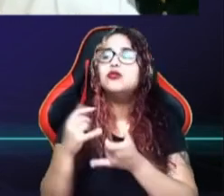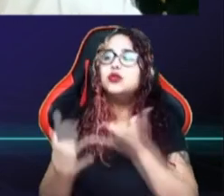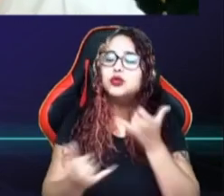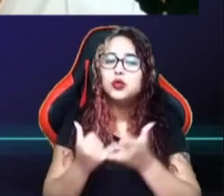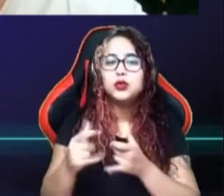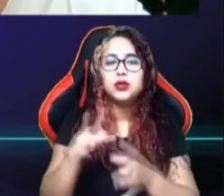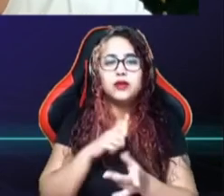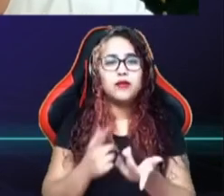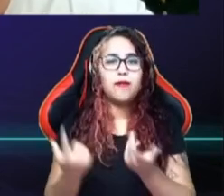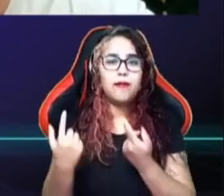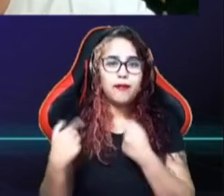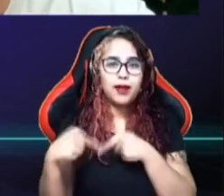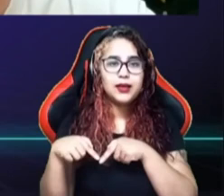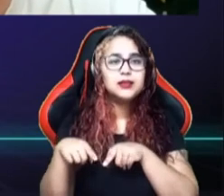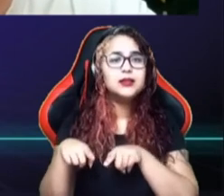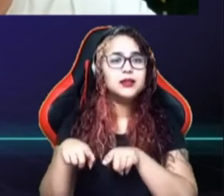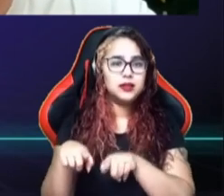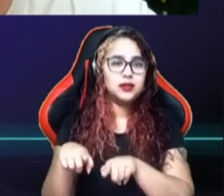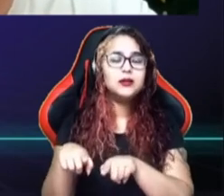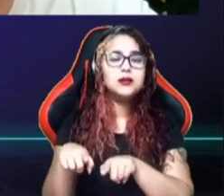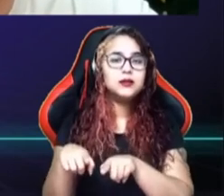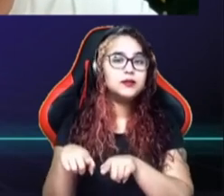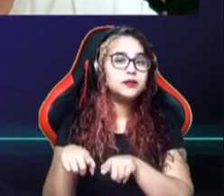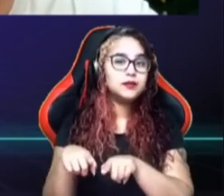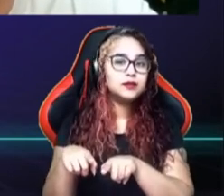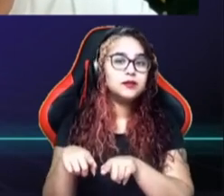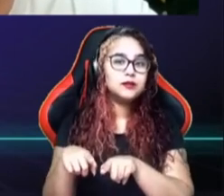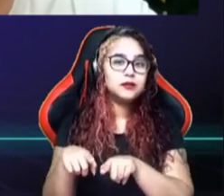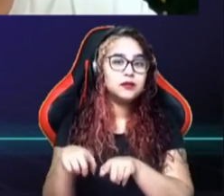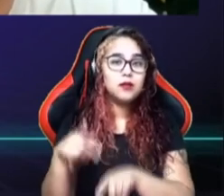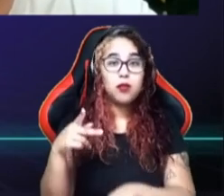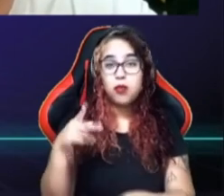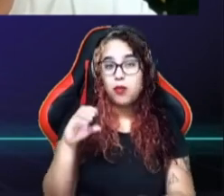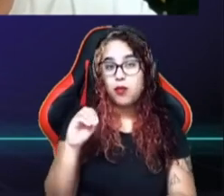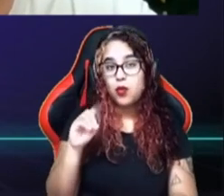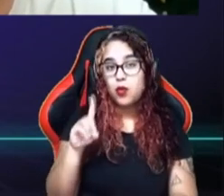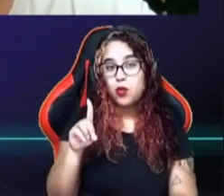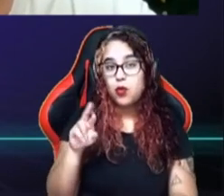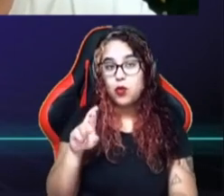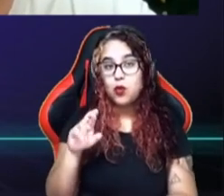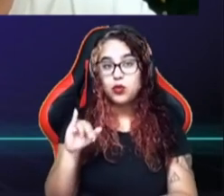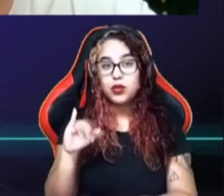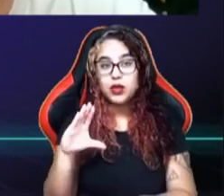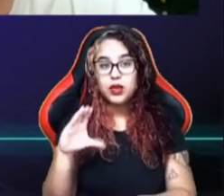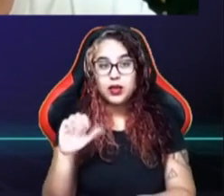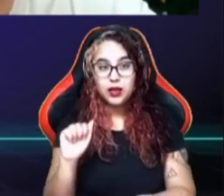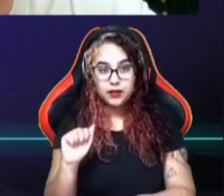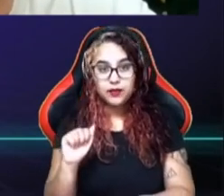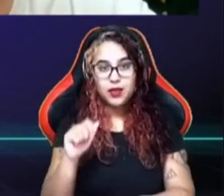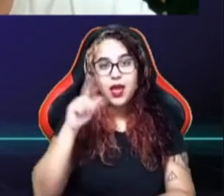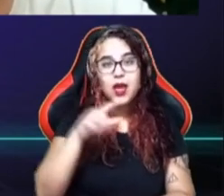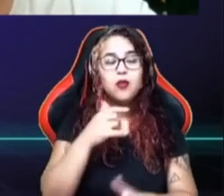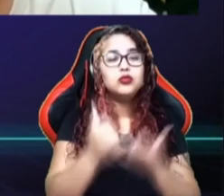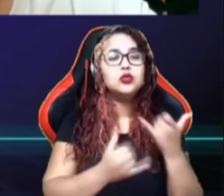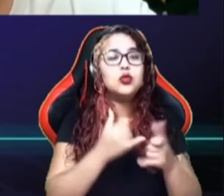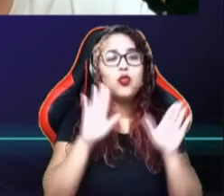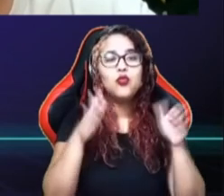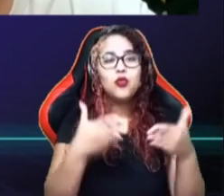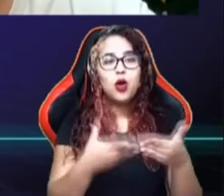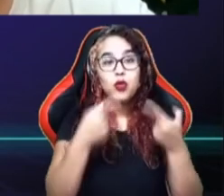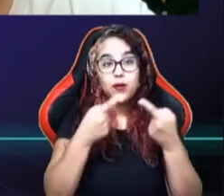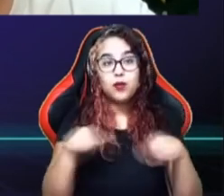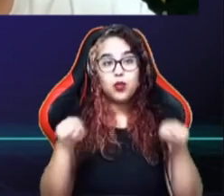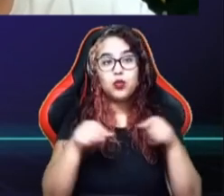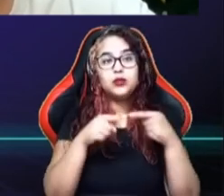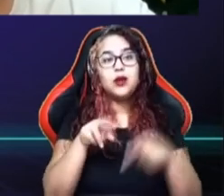parceria com a Podrica, quer dizer, que é um jogo focado em música, rap e tudo mais. E, então,